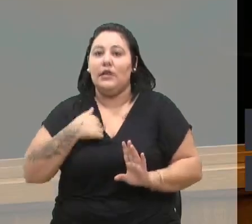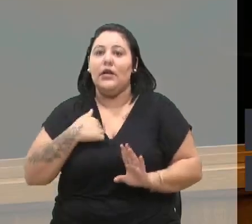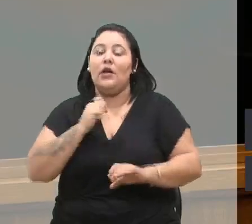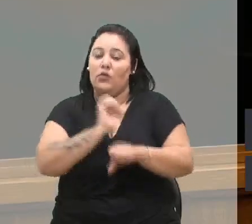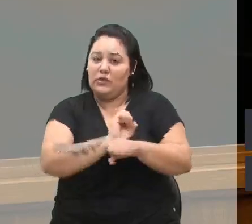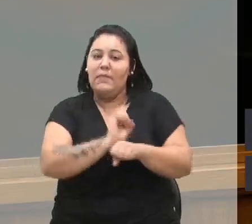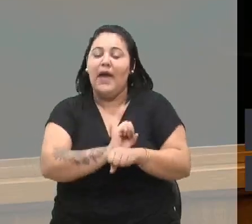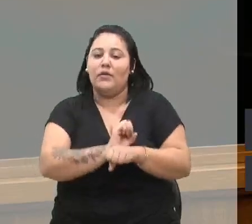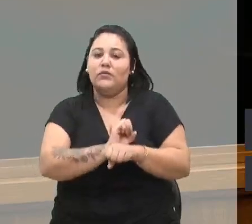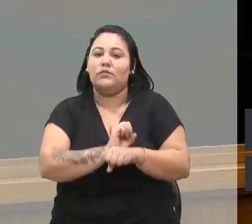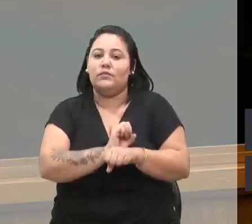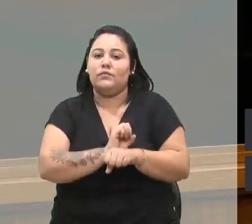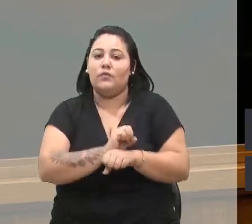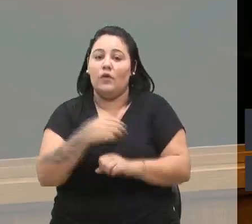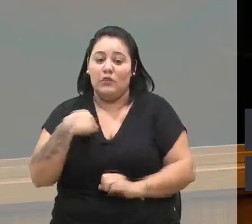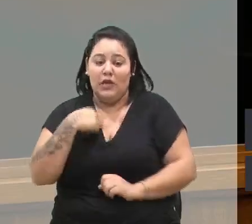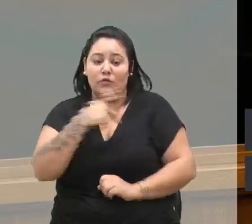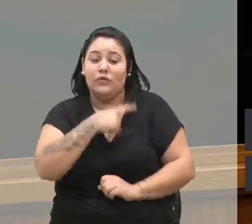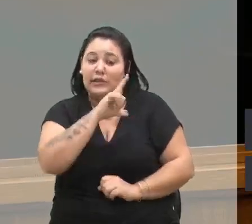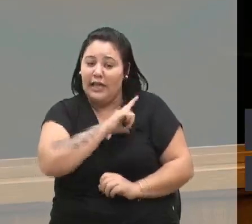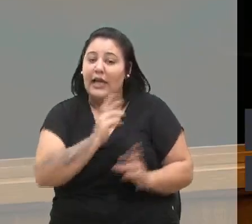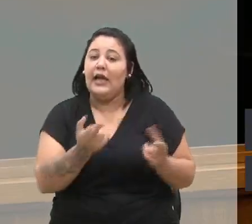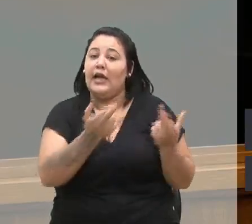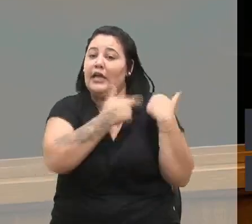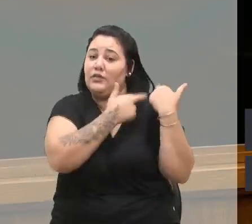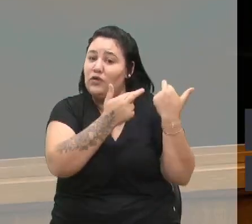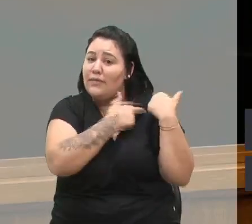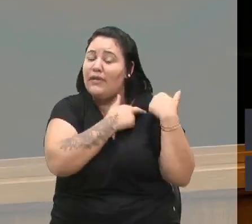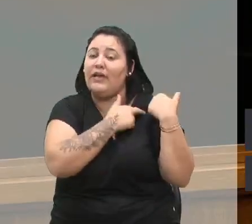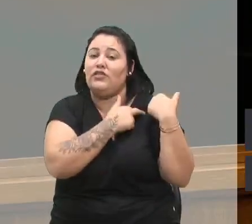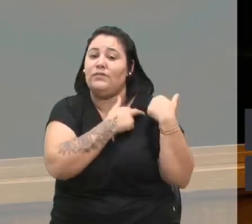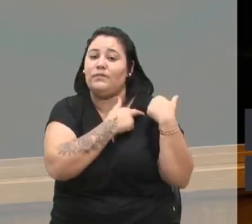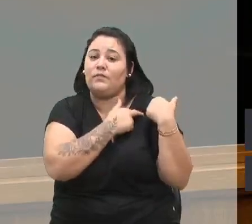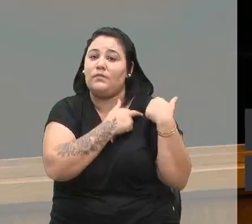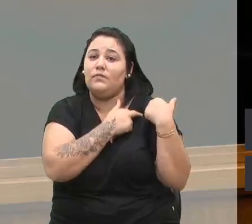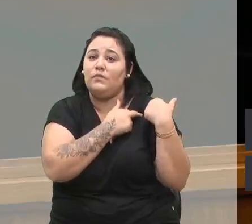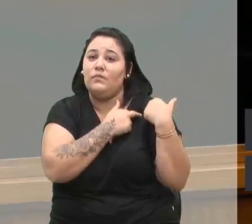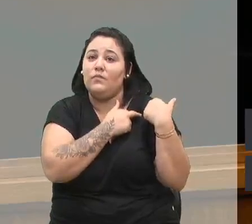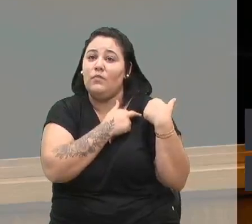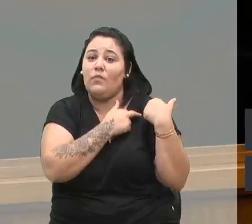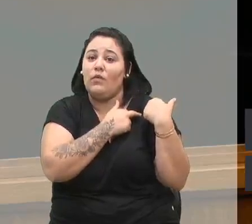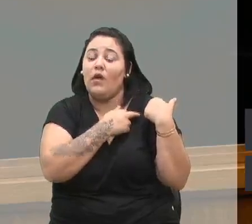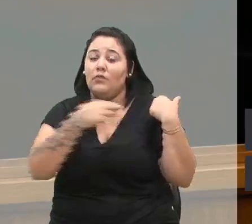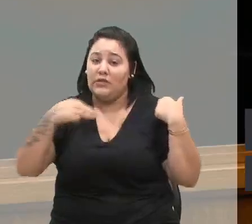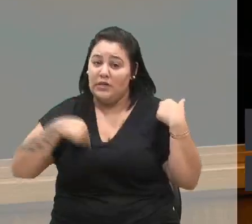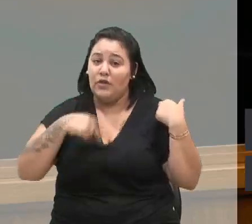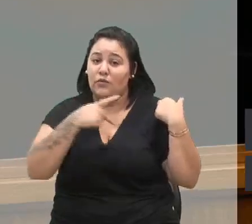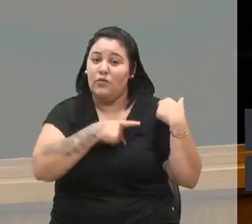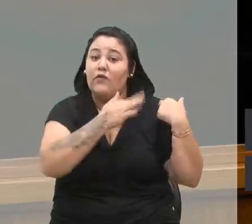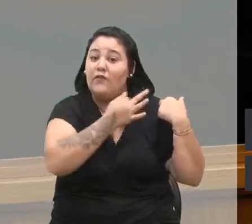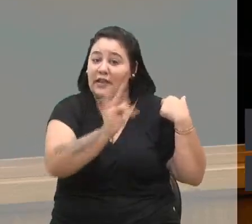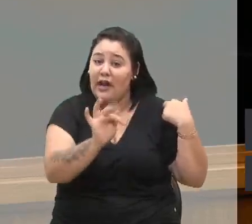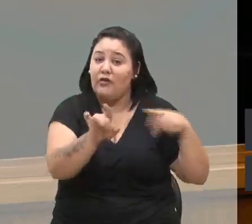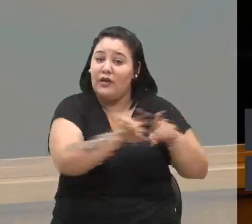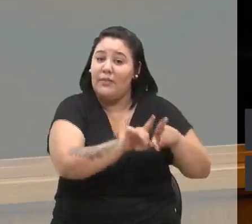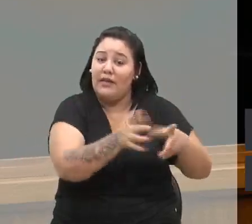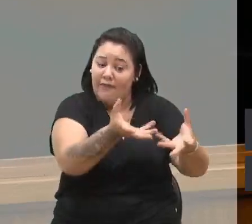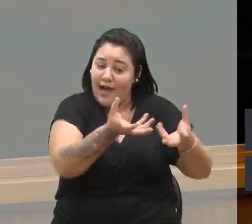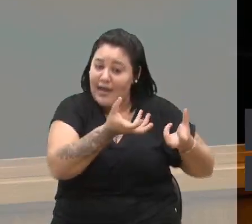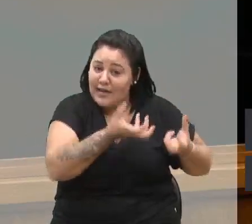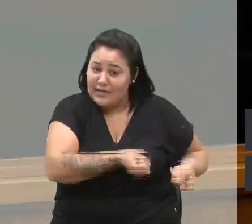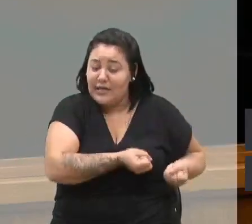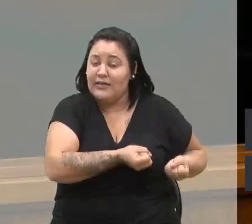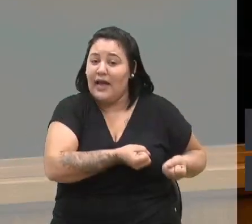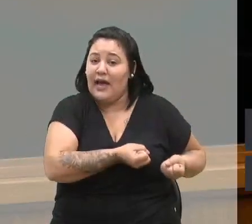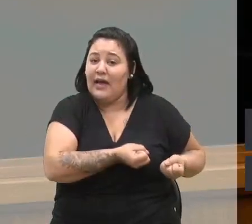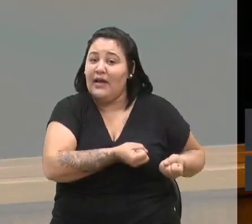Público seja responsável e que o Ministério Público Federal, que também vai receber esse material, não